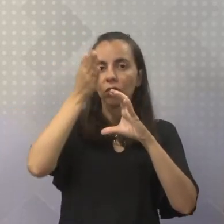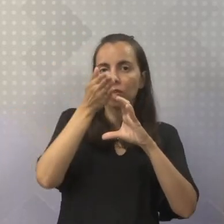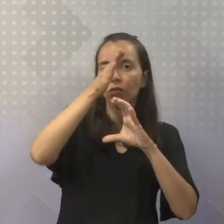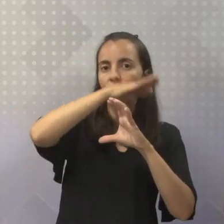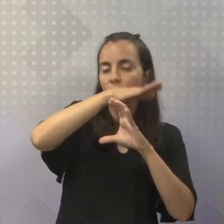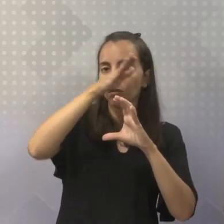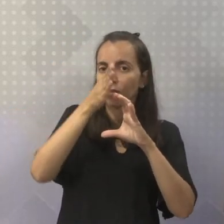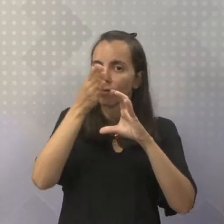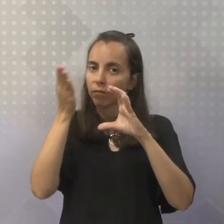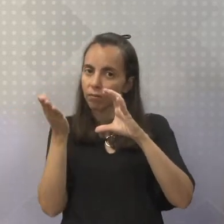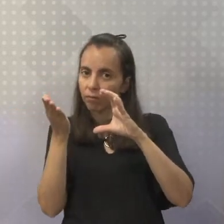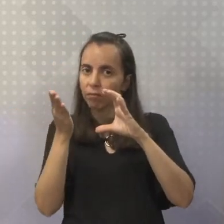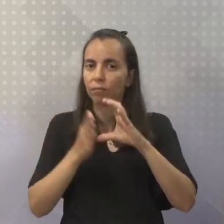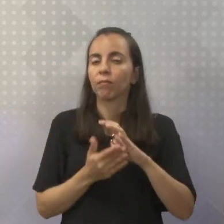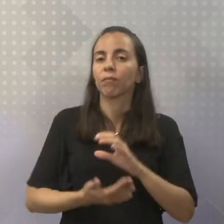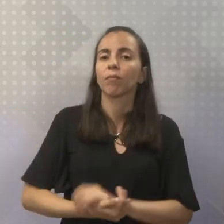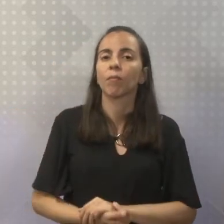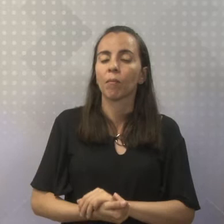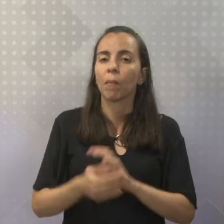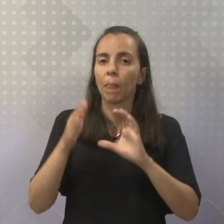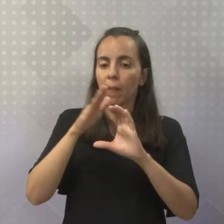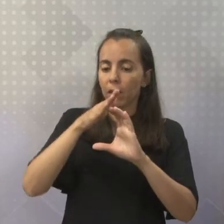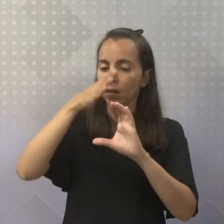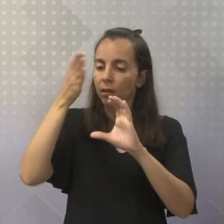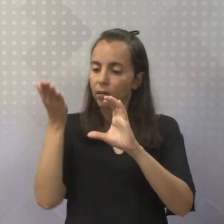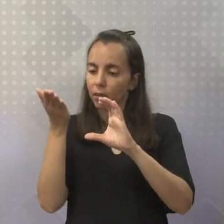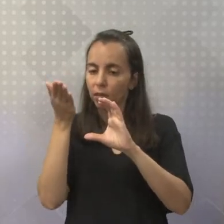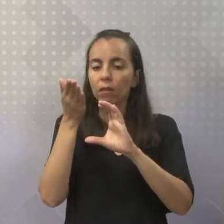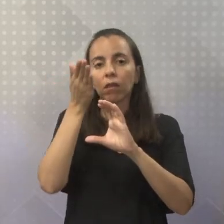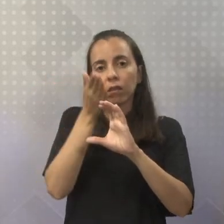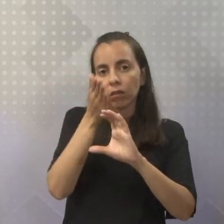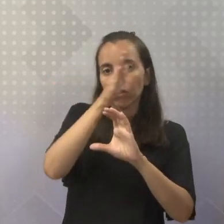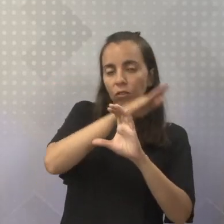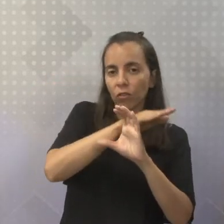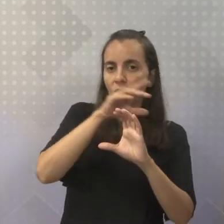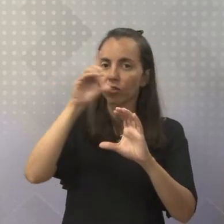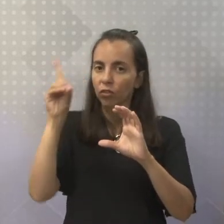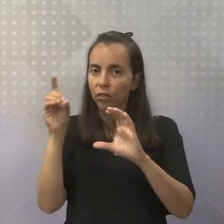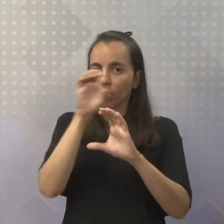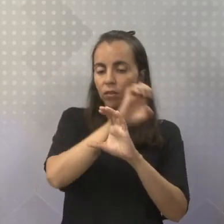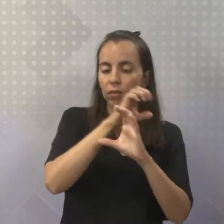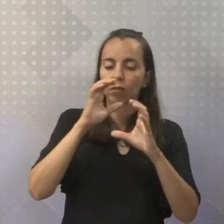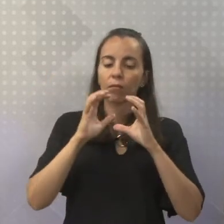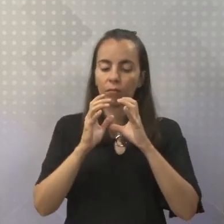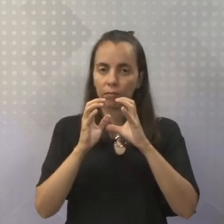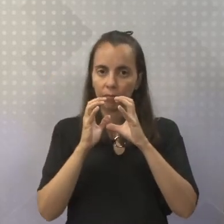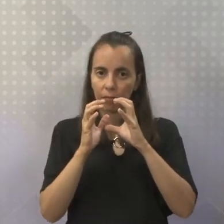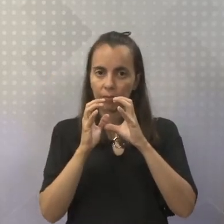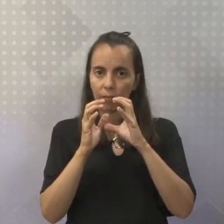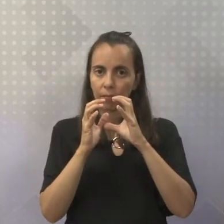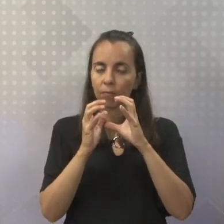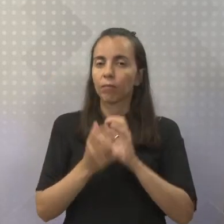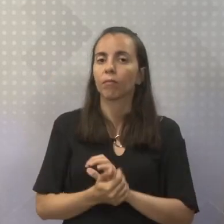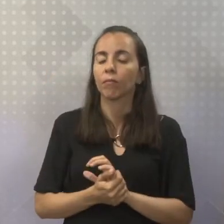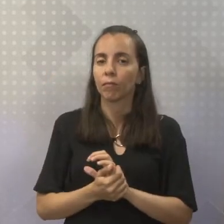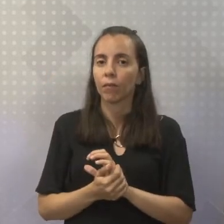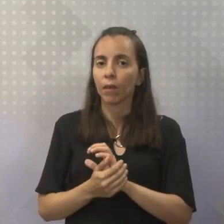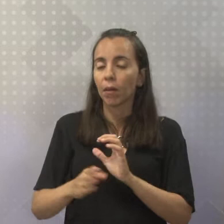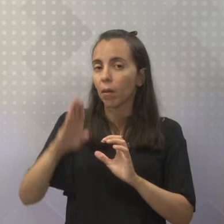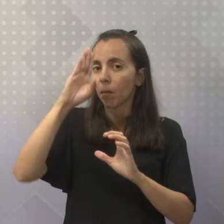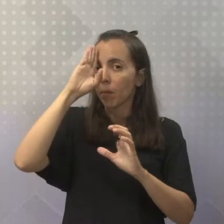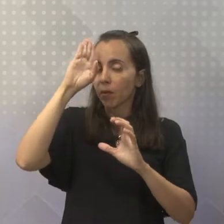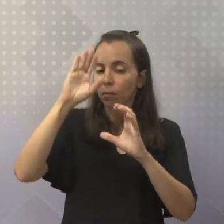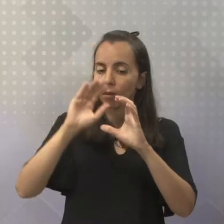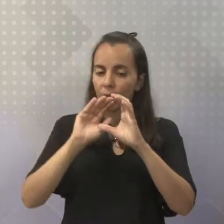partes, simétrica, né? O hemisfério direito e o hemisfério esquerdo. Assim, a camada mais externa do